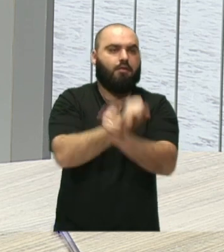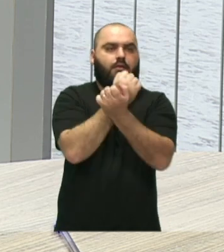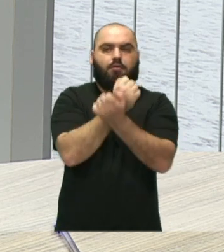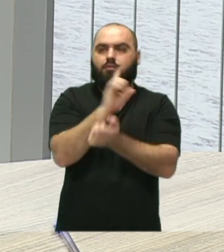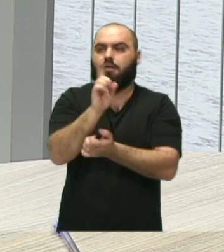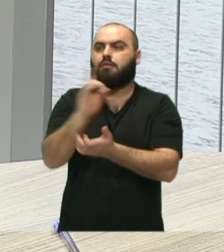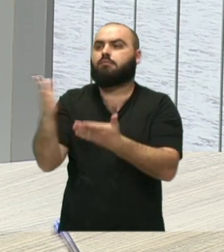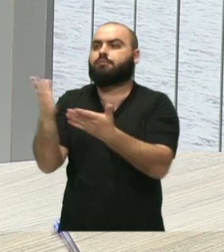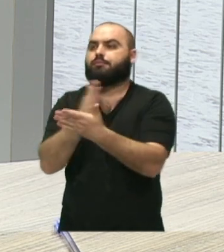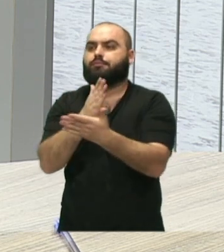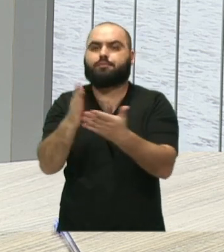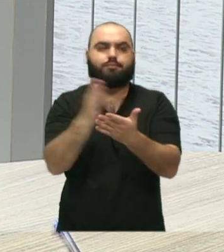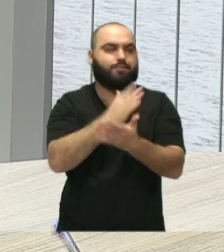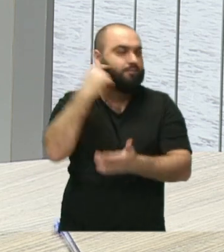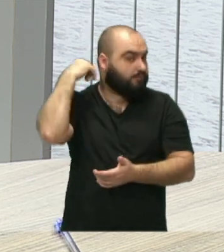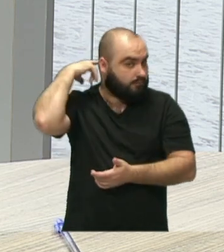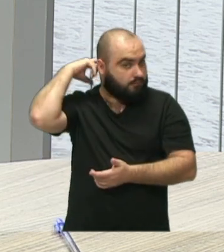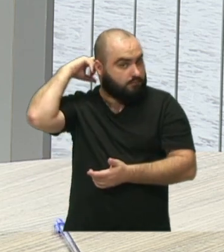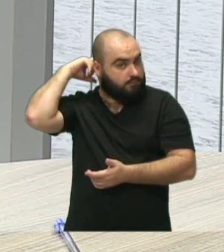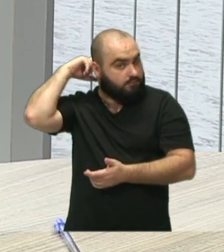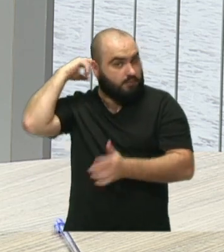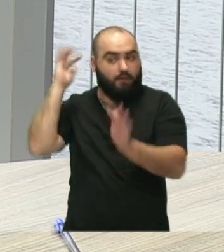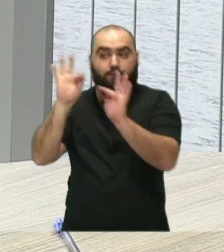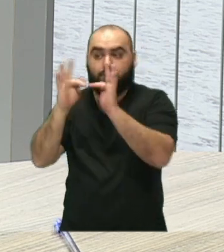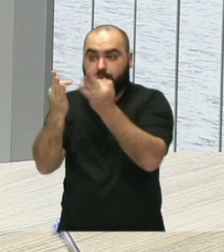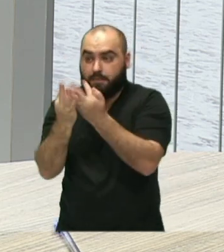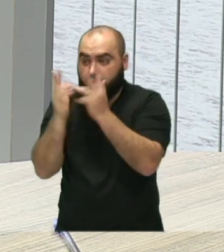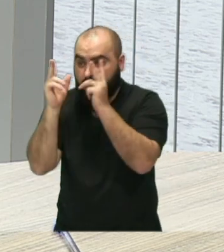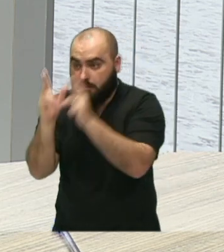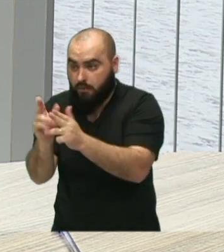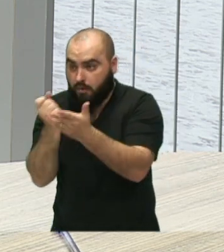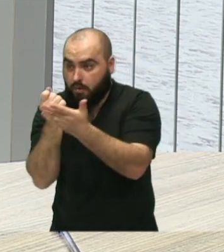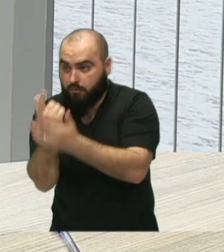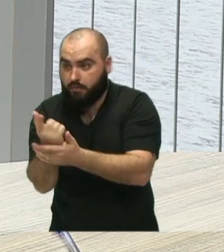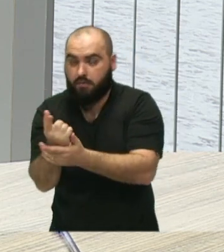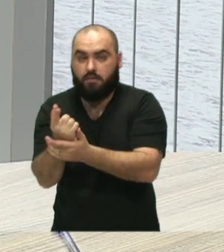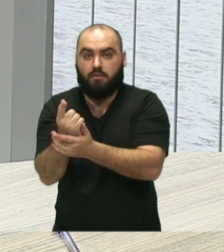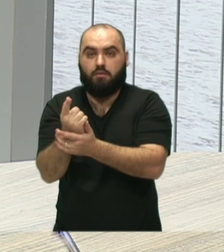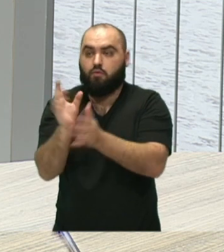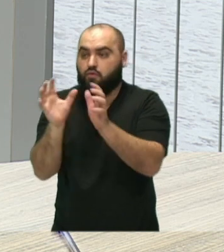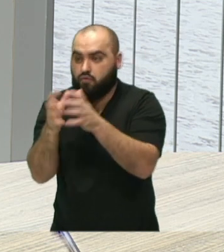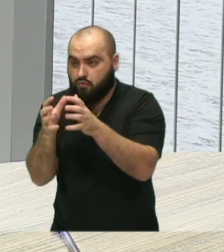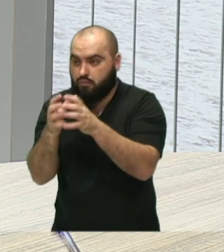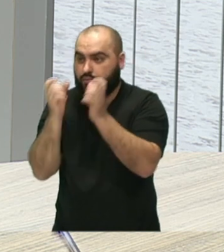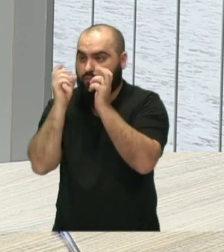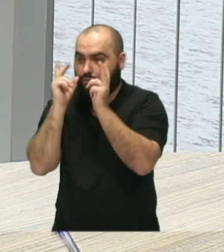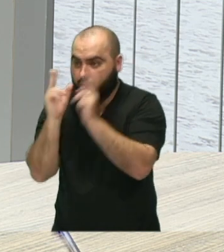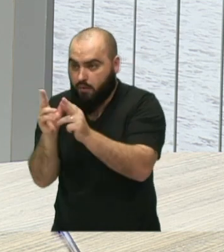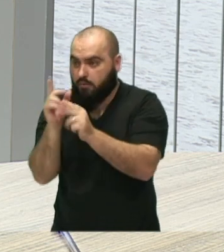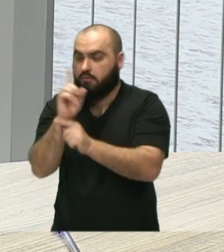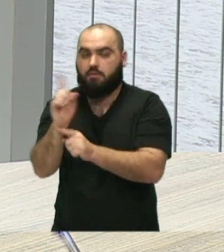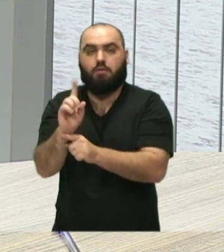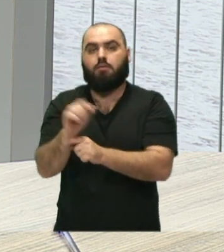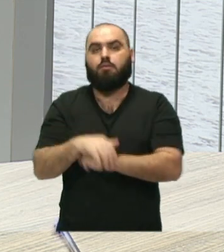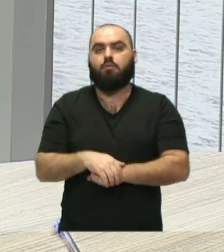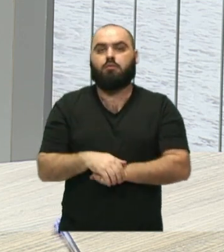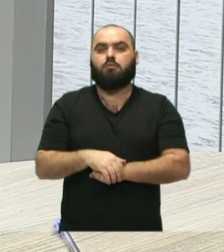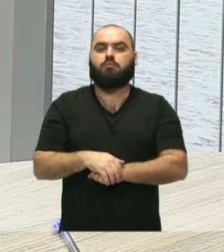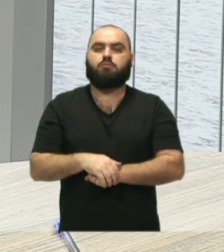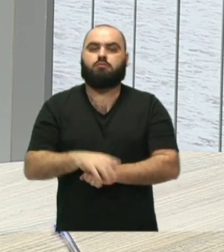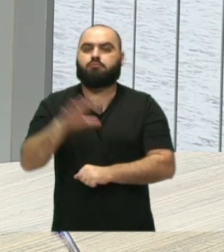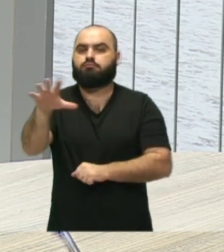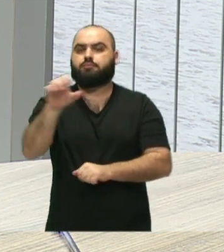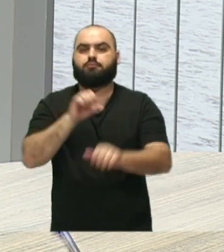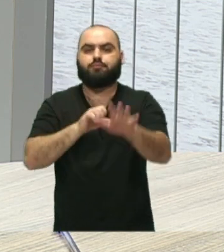separado, em blocos, ele não comprava a mesma família, não comprava o mesmo clã, preferia